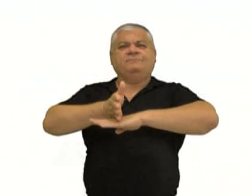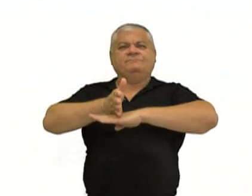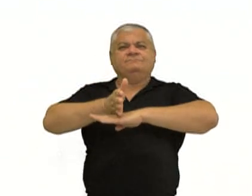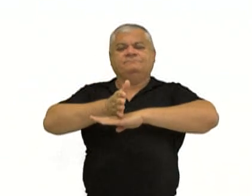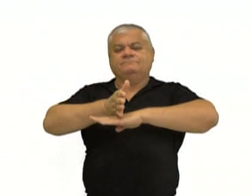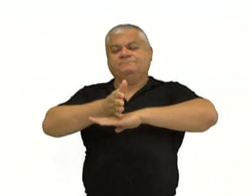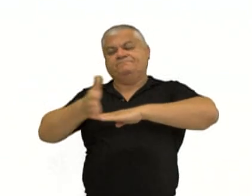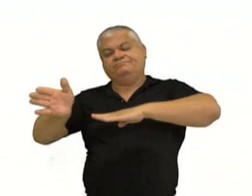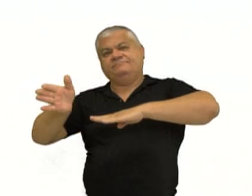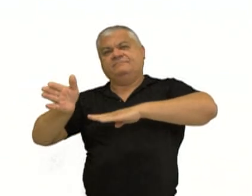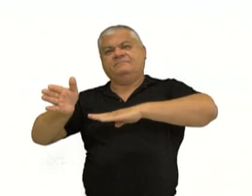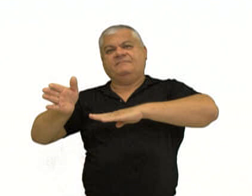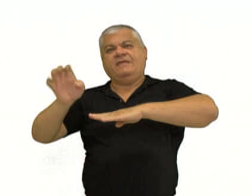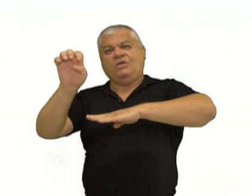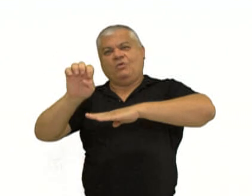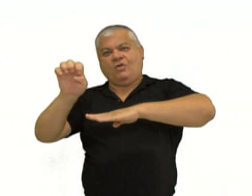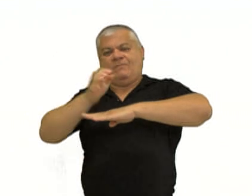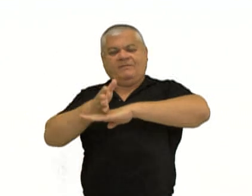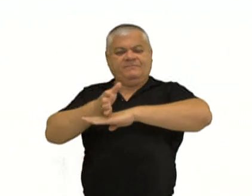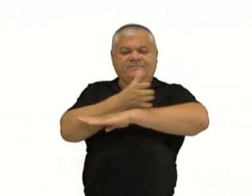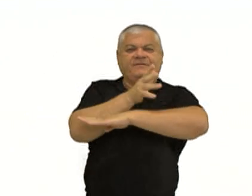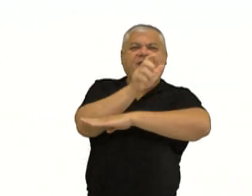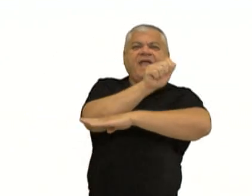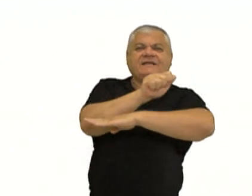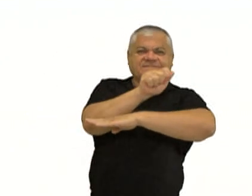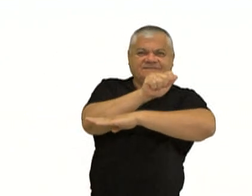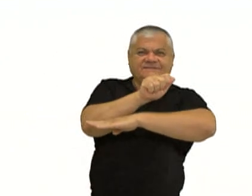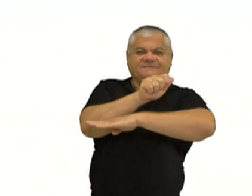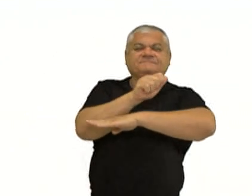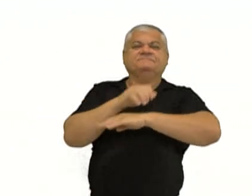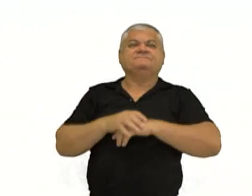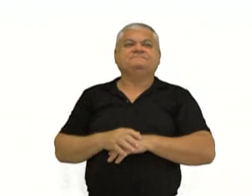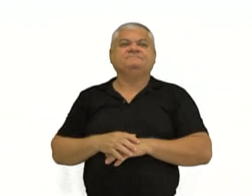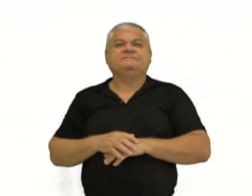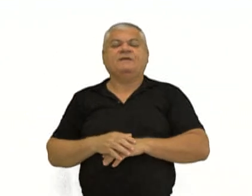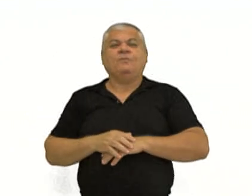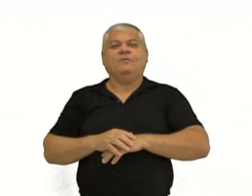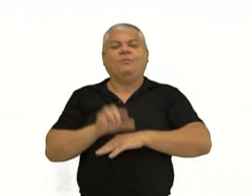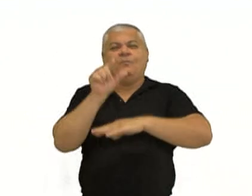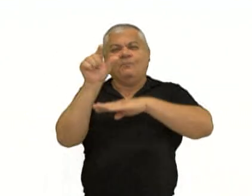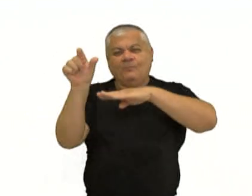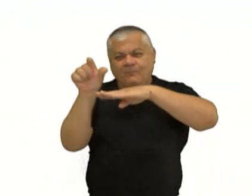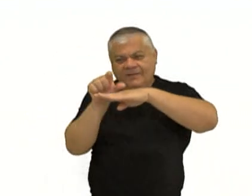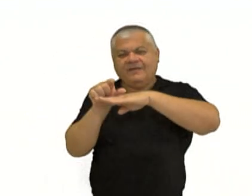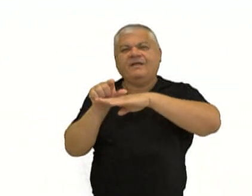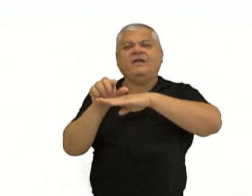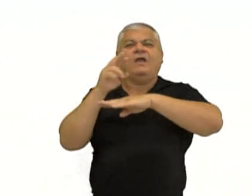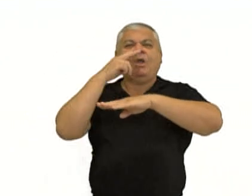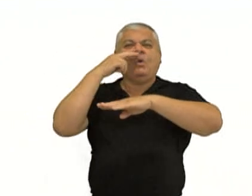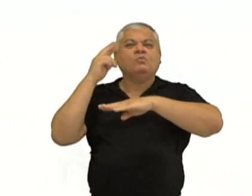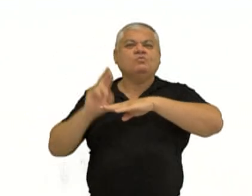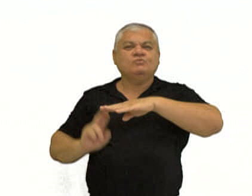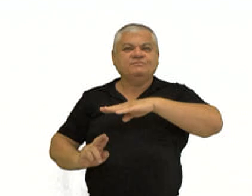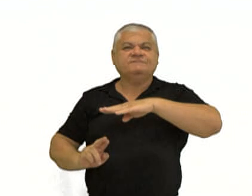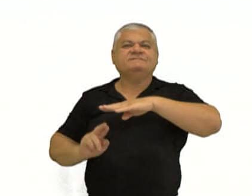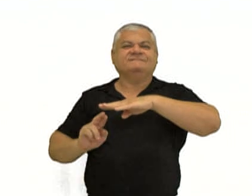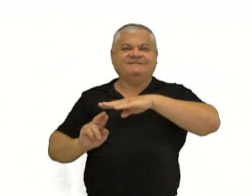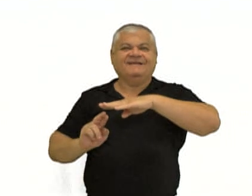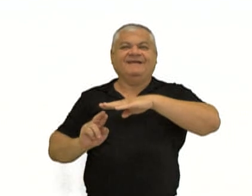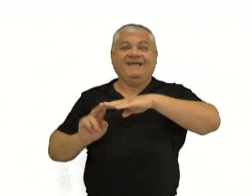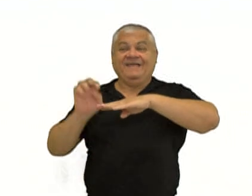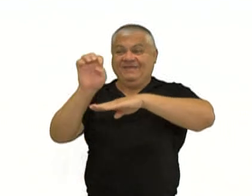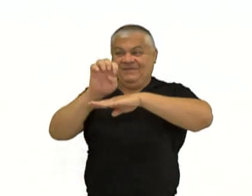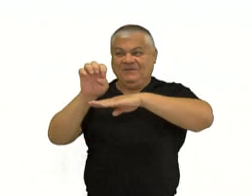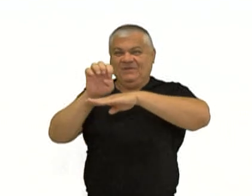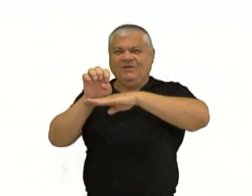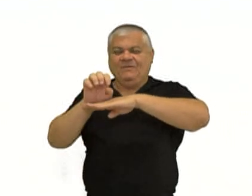da parte que é a Europa, da parte que é a Ásia. Nessa divisão, um pedaço da Rússia ficou na Europa e o outro pedaço,